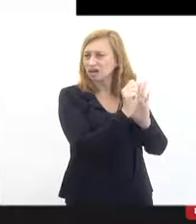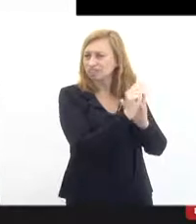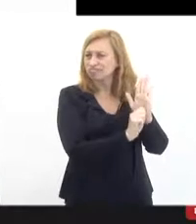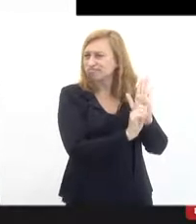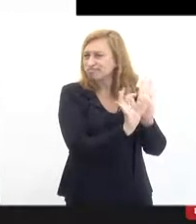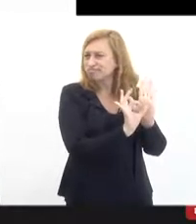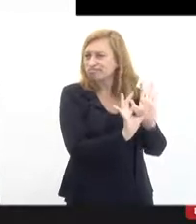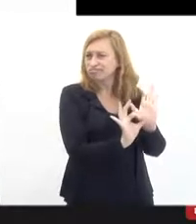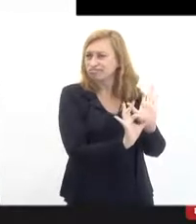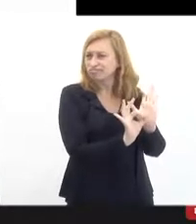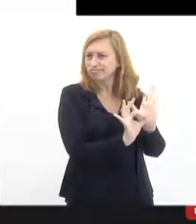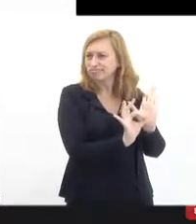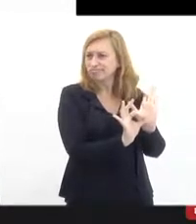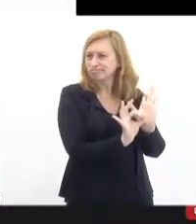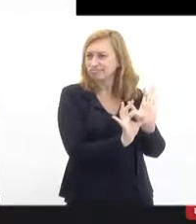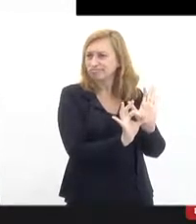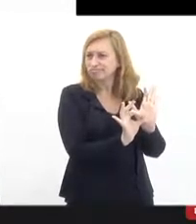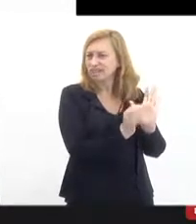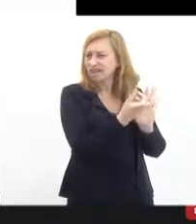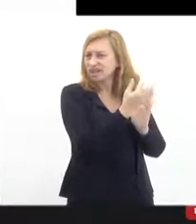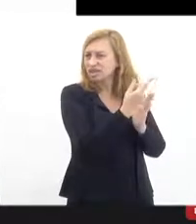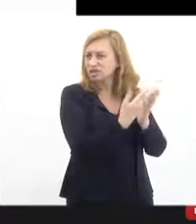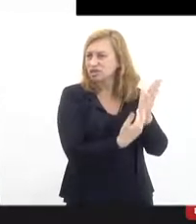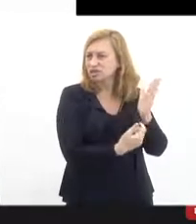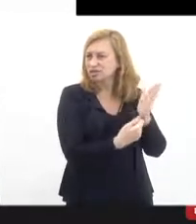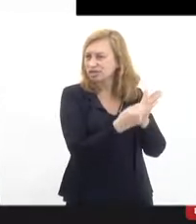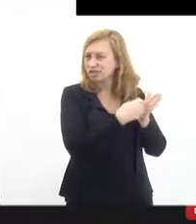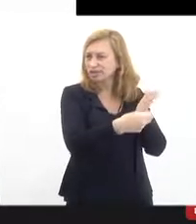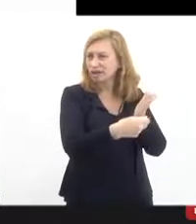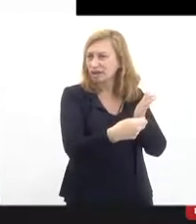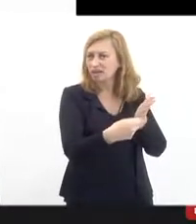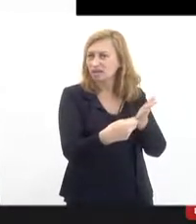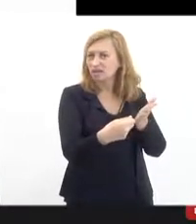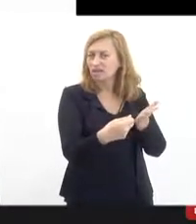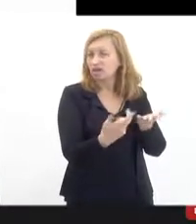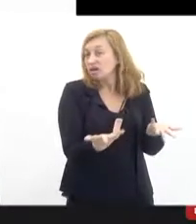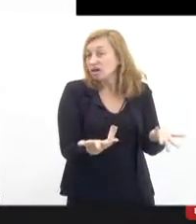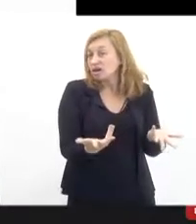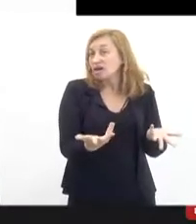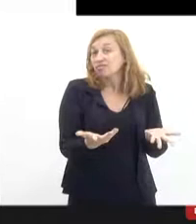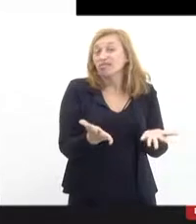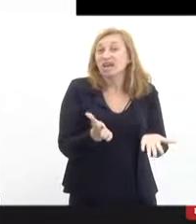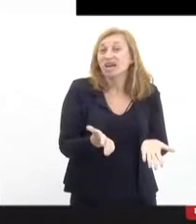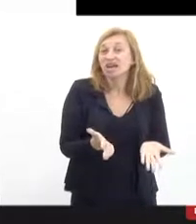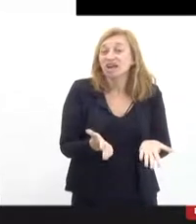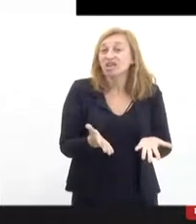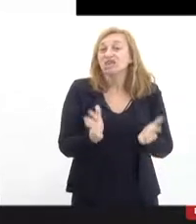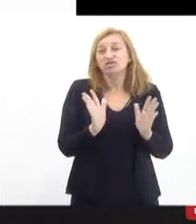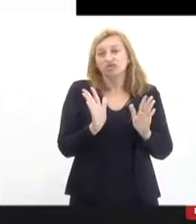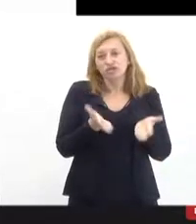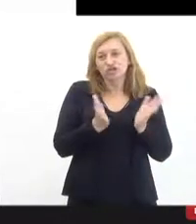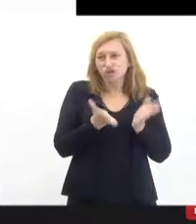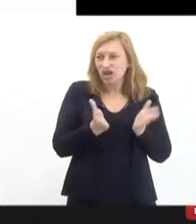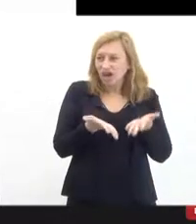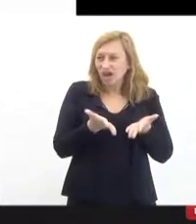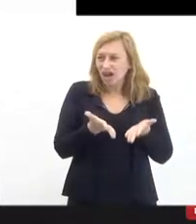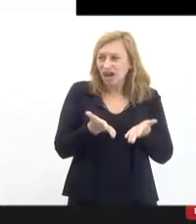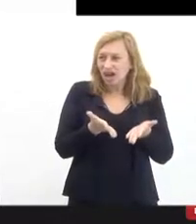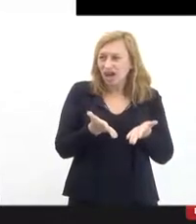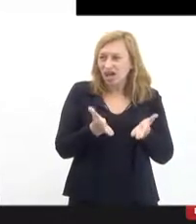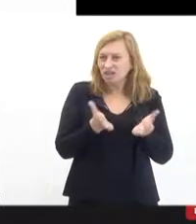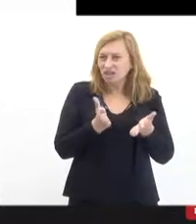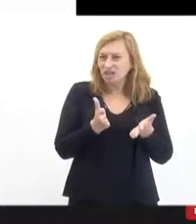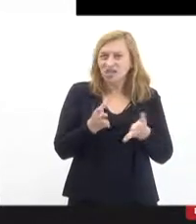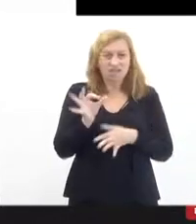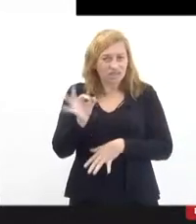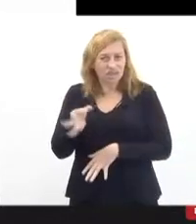tenho que estabelecer nenhum ajuste para perda para esses créditos, porque eu já não estou considerando como expectativa de recebimento, de